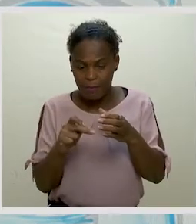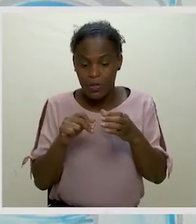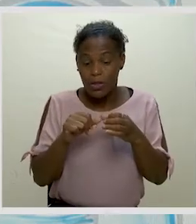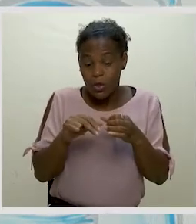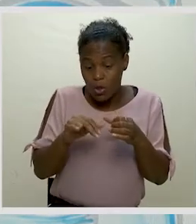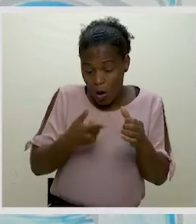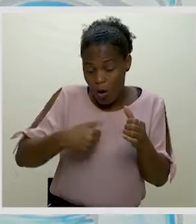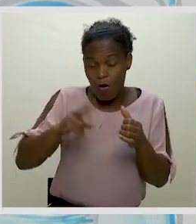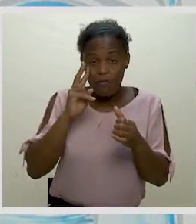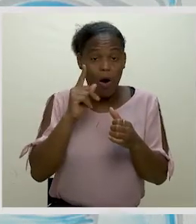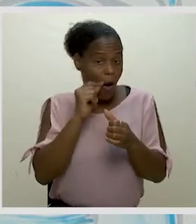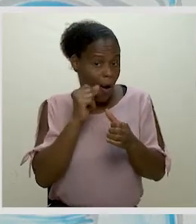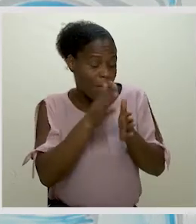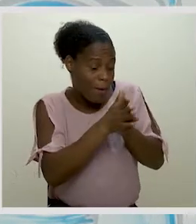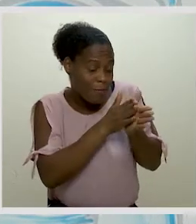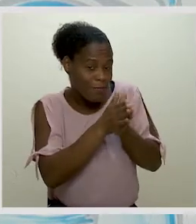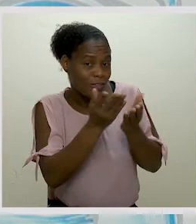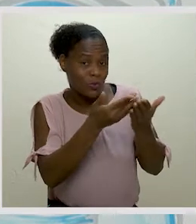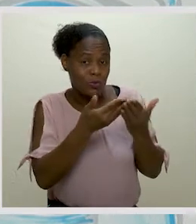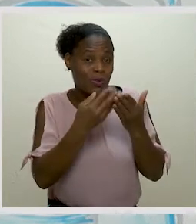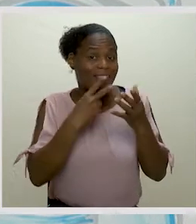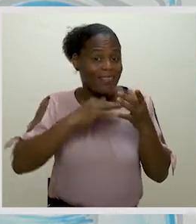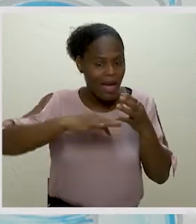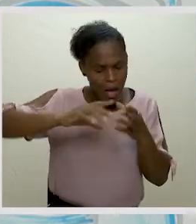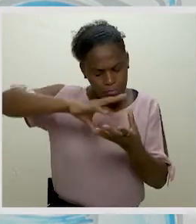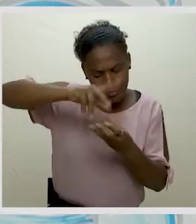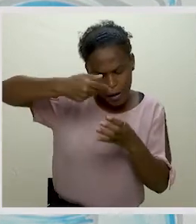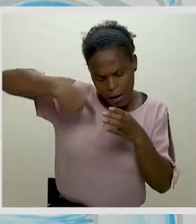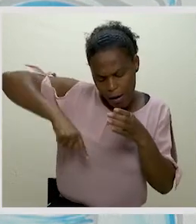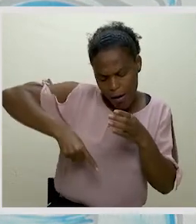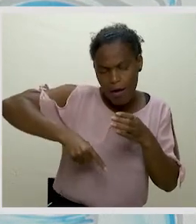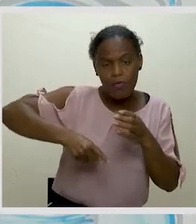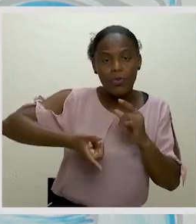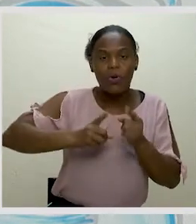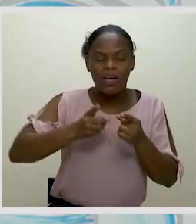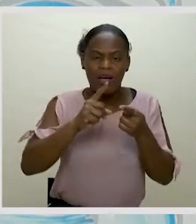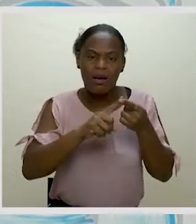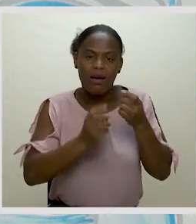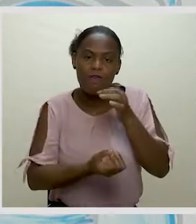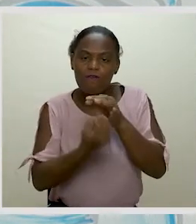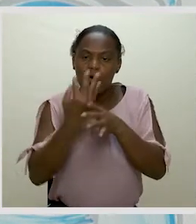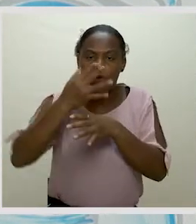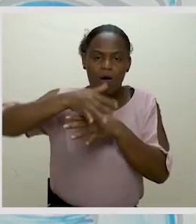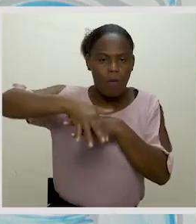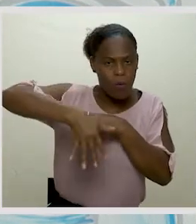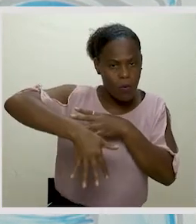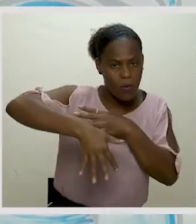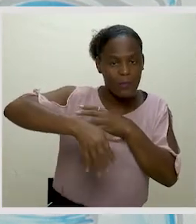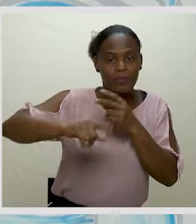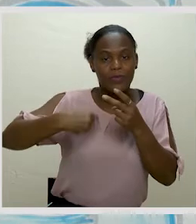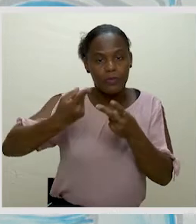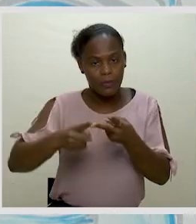homem aproveita para estudar o interior da Terra como? Através do quê? Através de erupções vulcânicas,